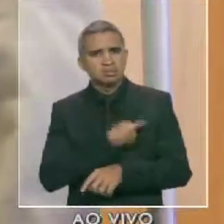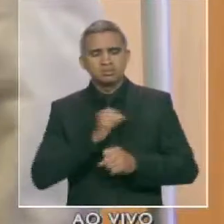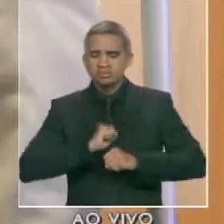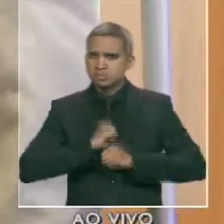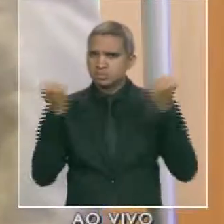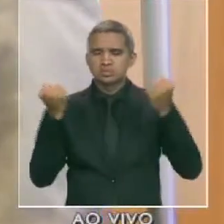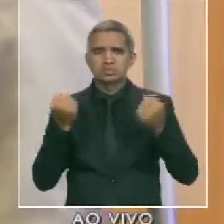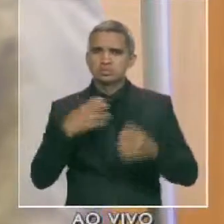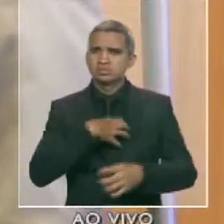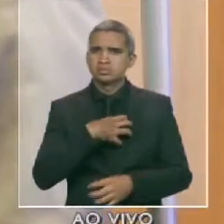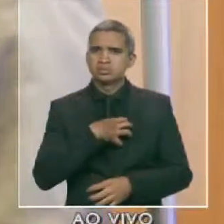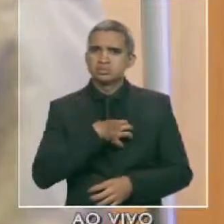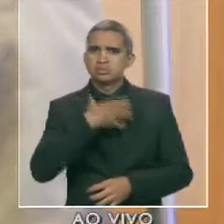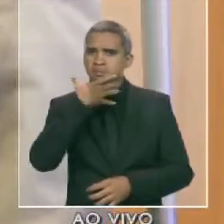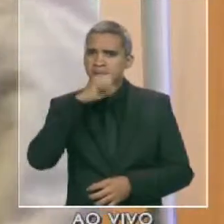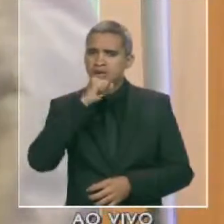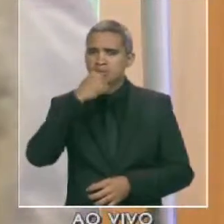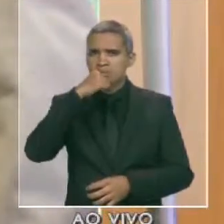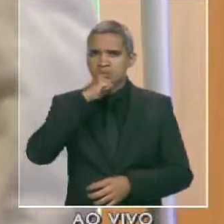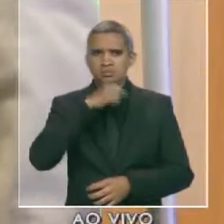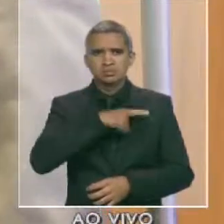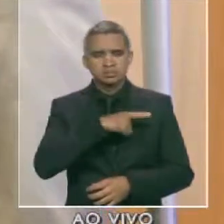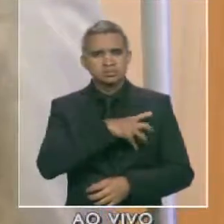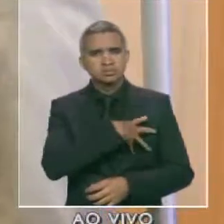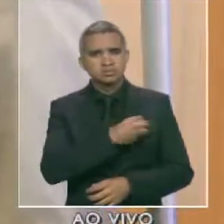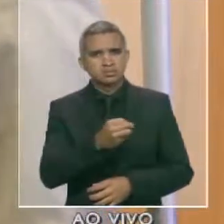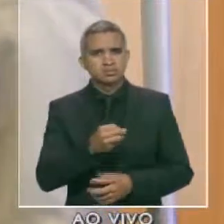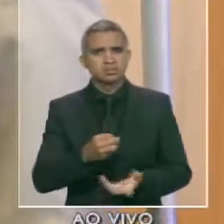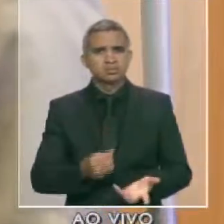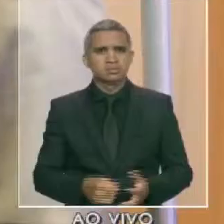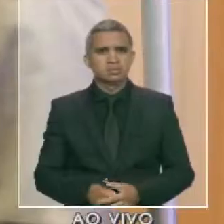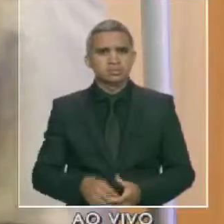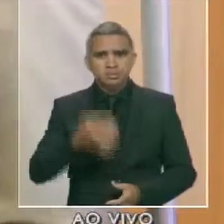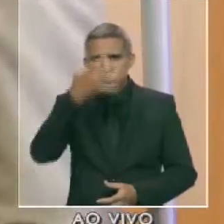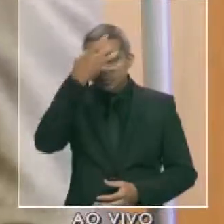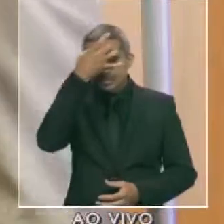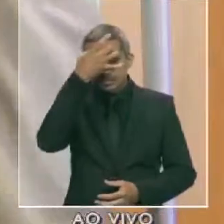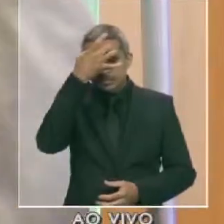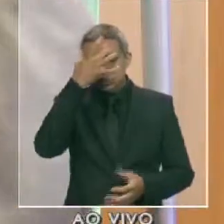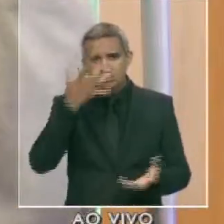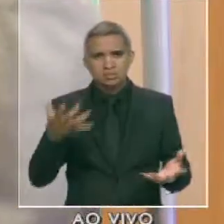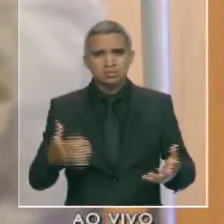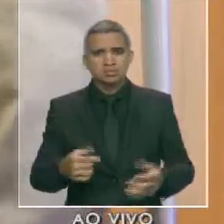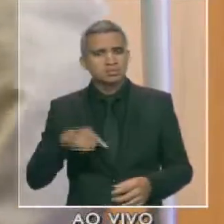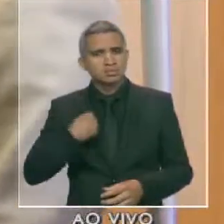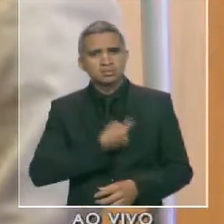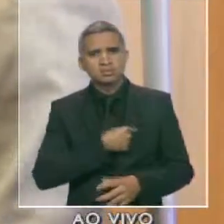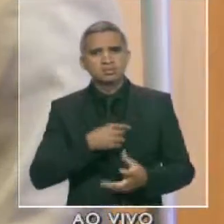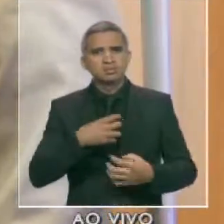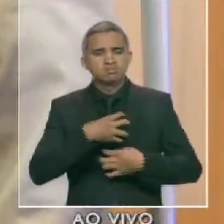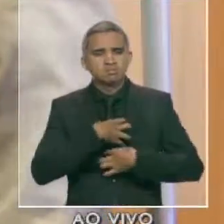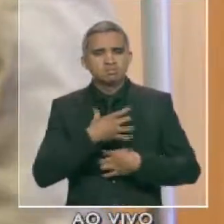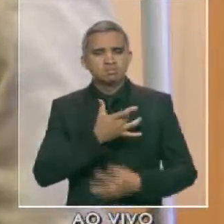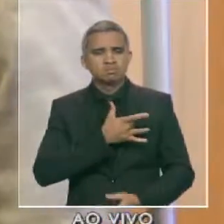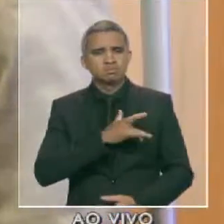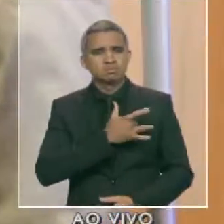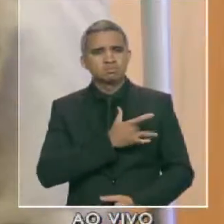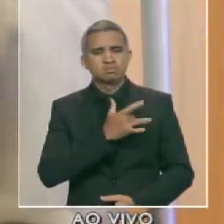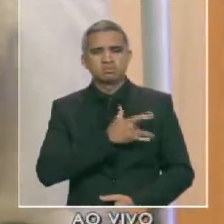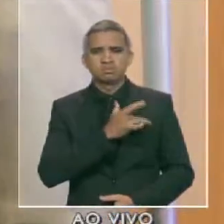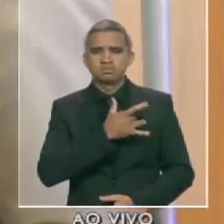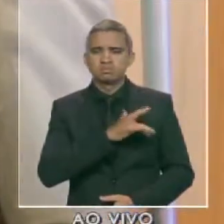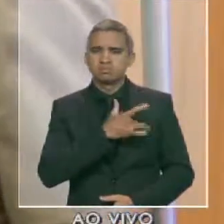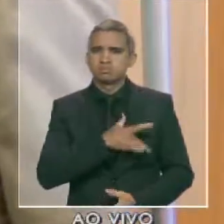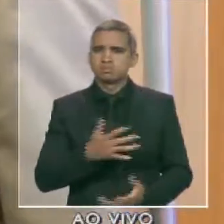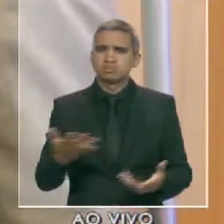que somos pais, todos aqueles que têm a sensibilidade necessária, e nós ficamos realmente, nos padecemos com tais situações.